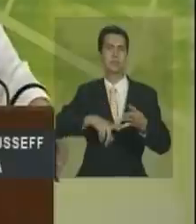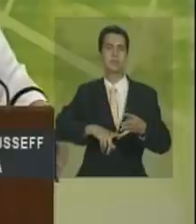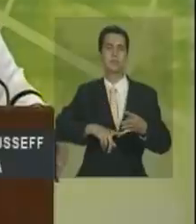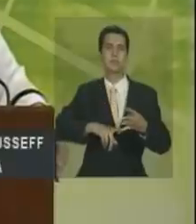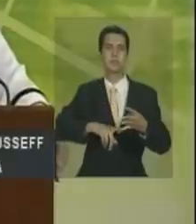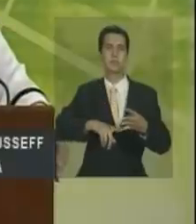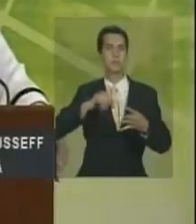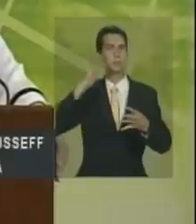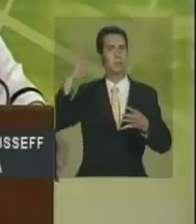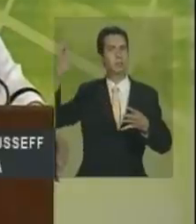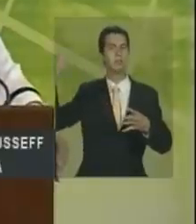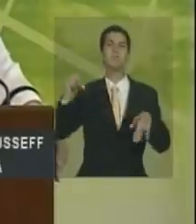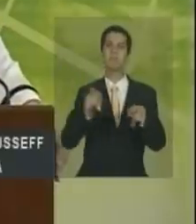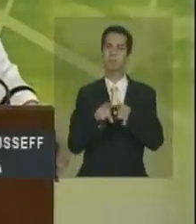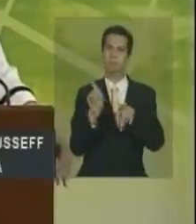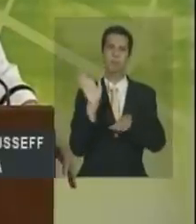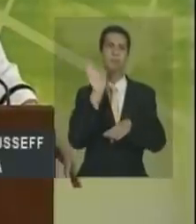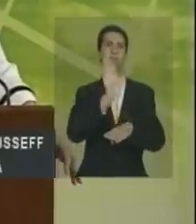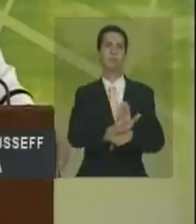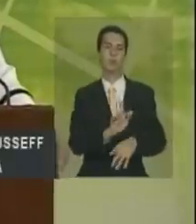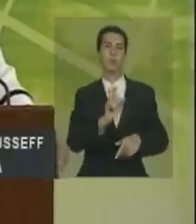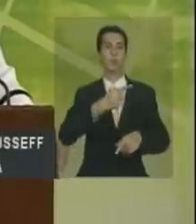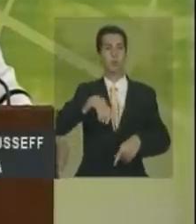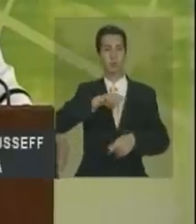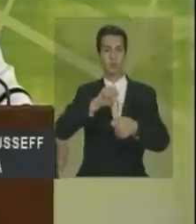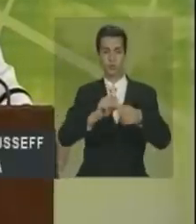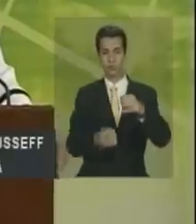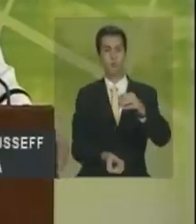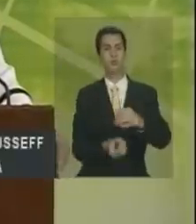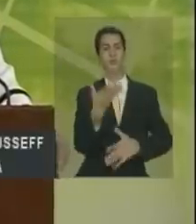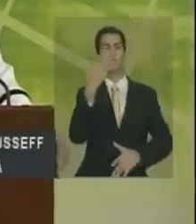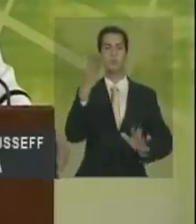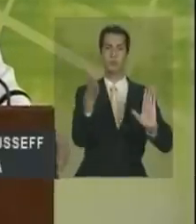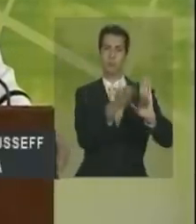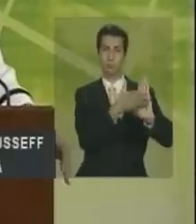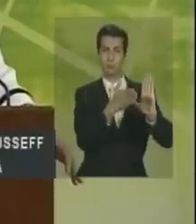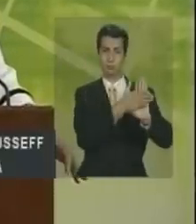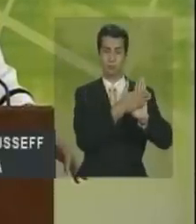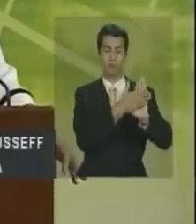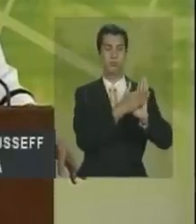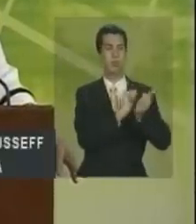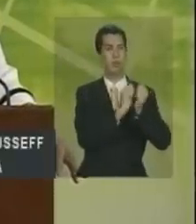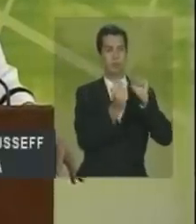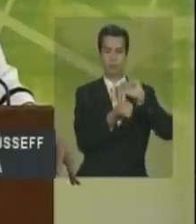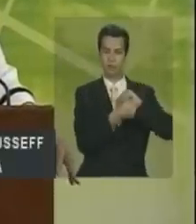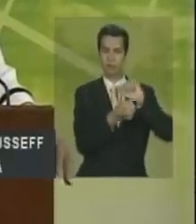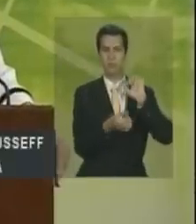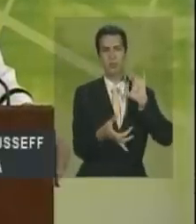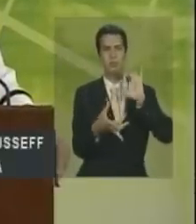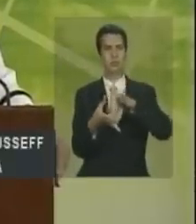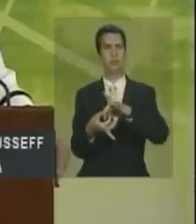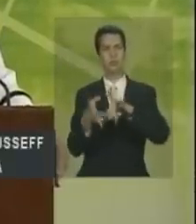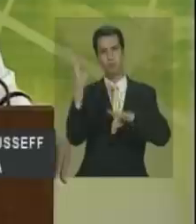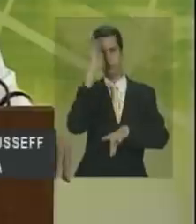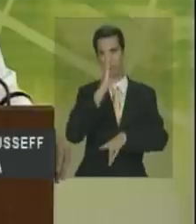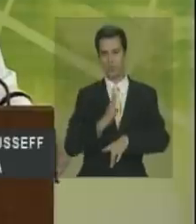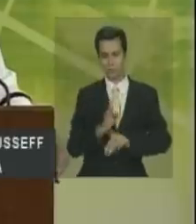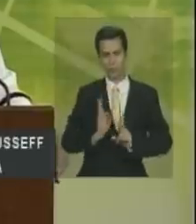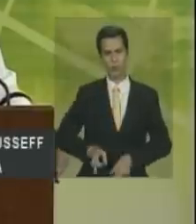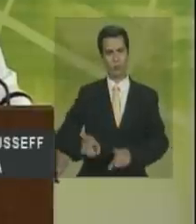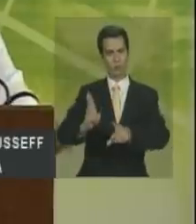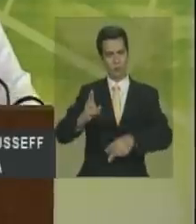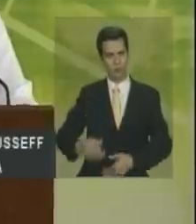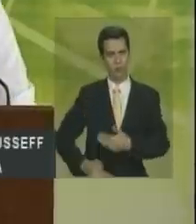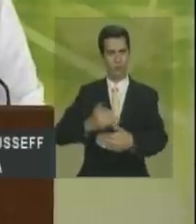sugestões e com a sua imaginação, para a elaboração de propostas mais adequadas para manter o Brasil na rota do